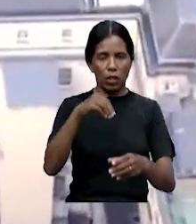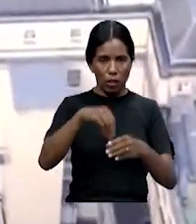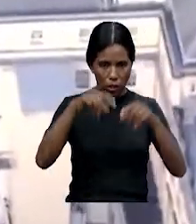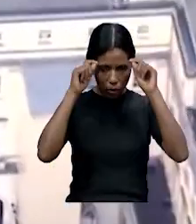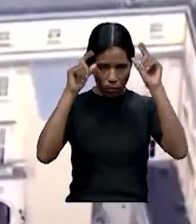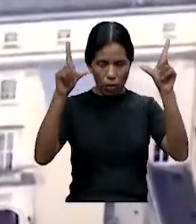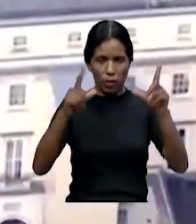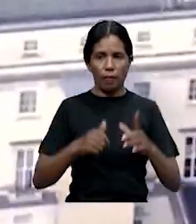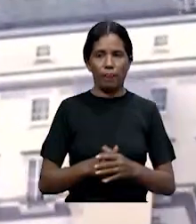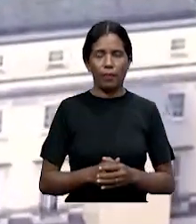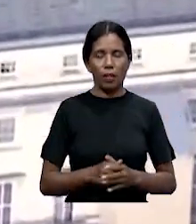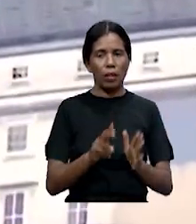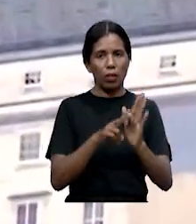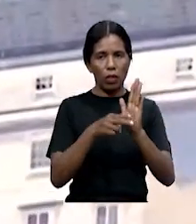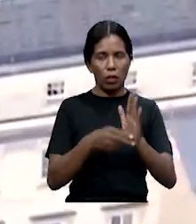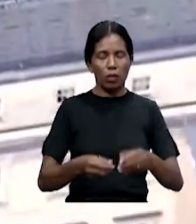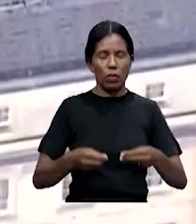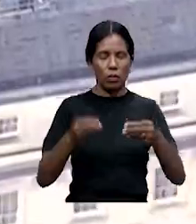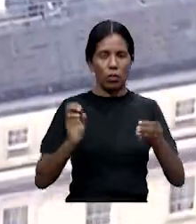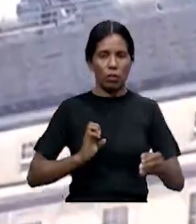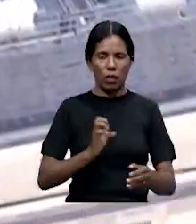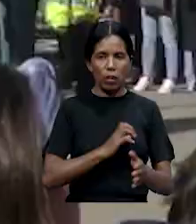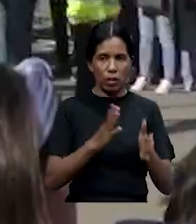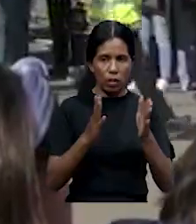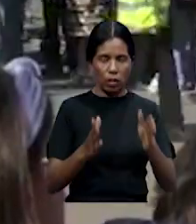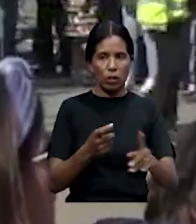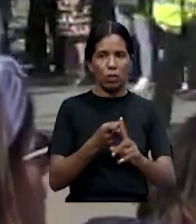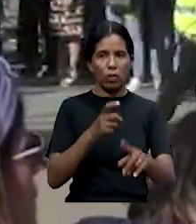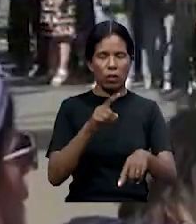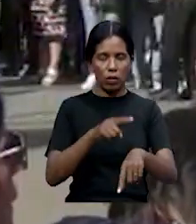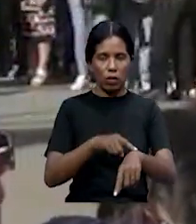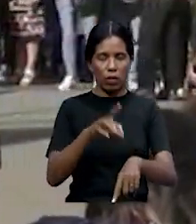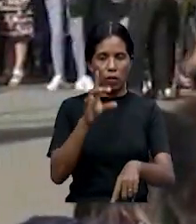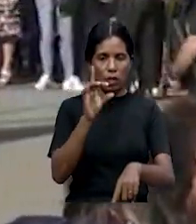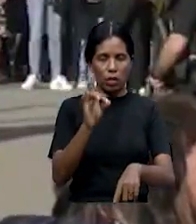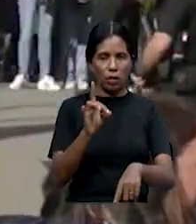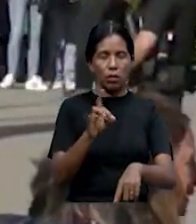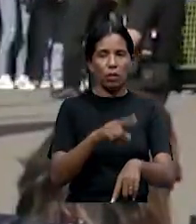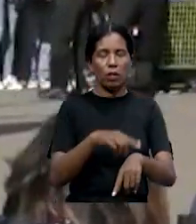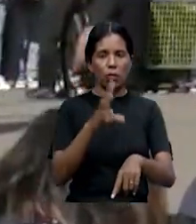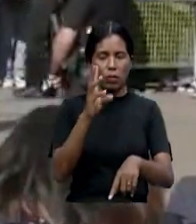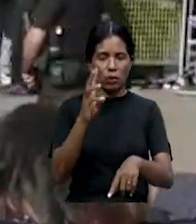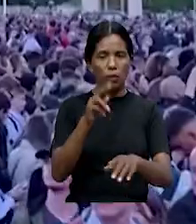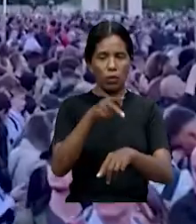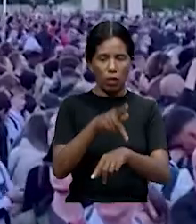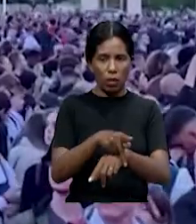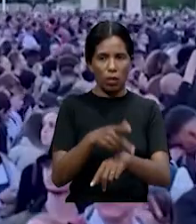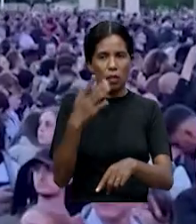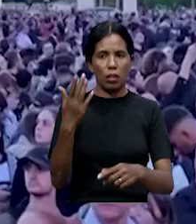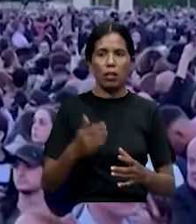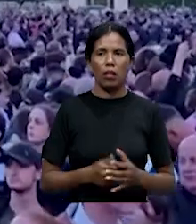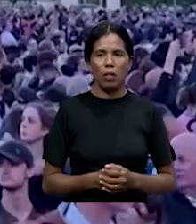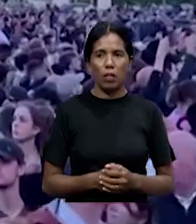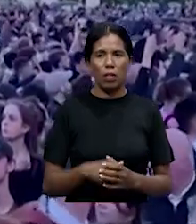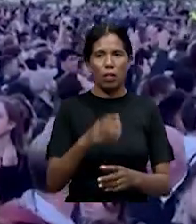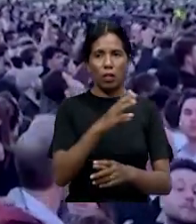Leste. Orario nebe fo ba embaixada ba presta homenagen husi tuku nen to tuku hitu kalan iha Westminster Hall,